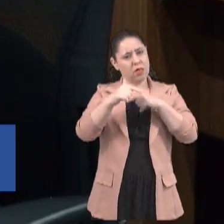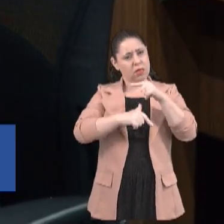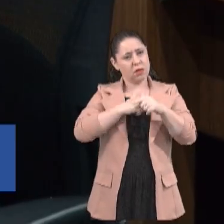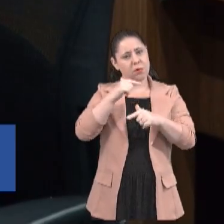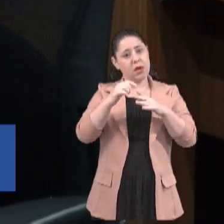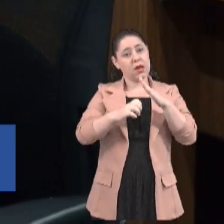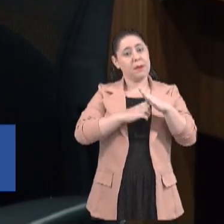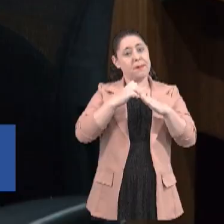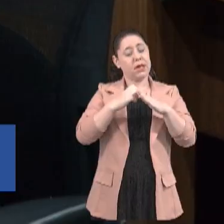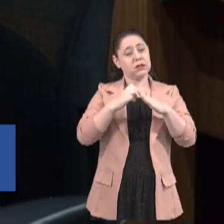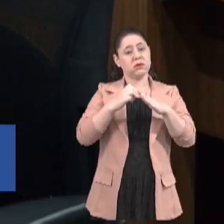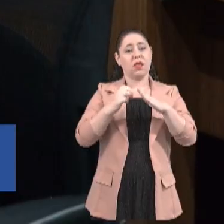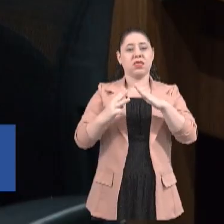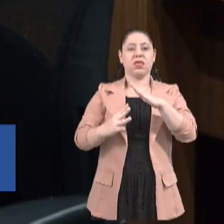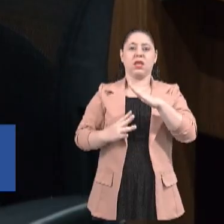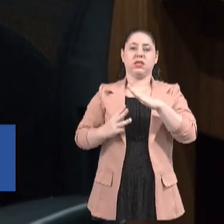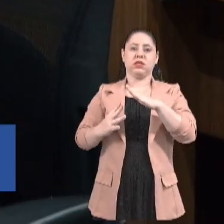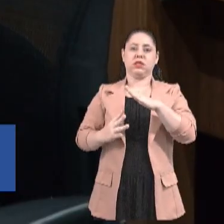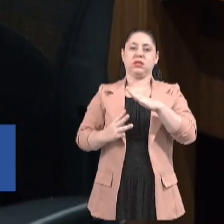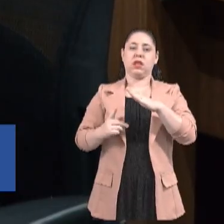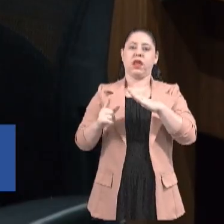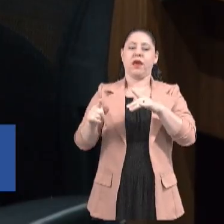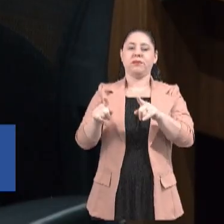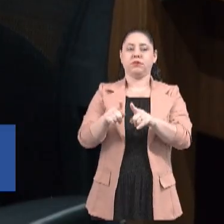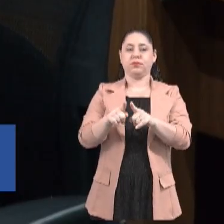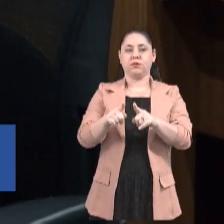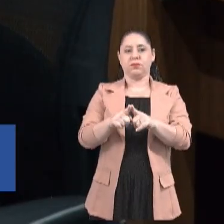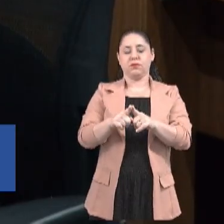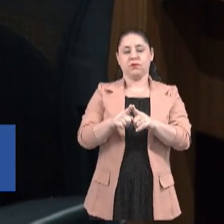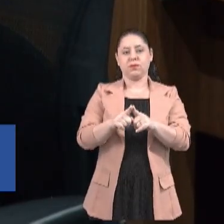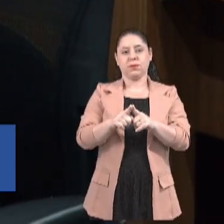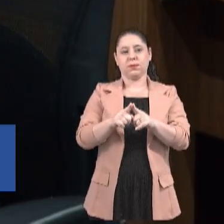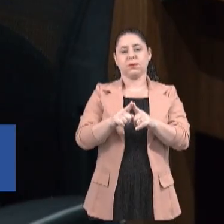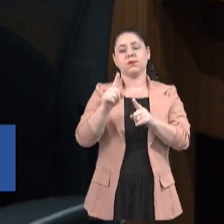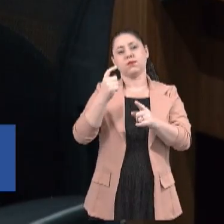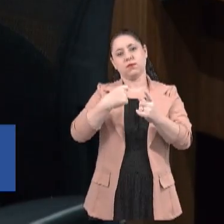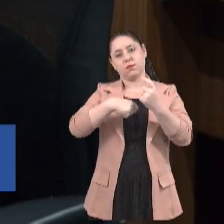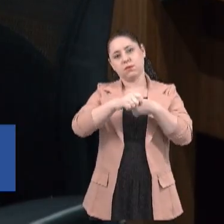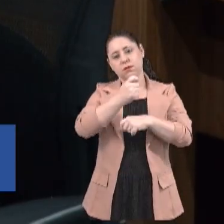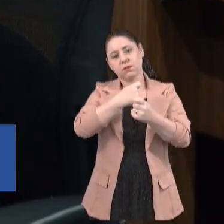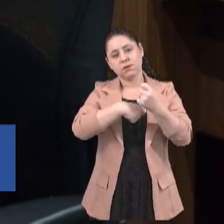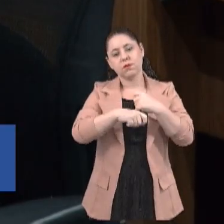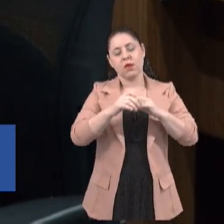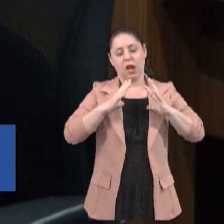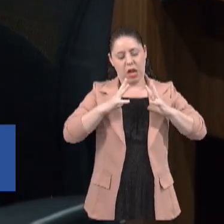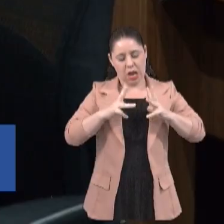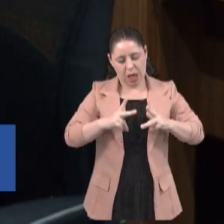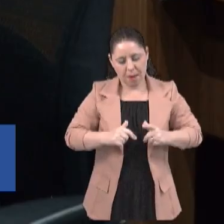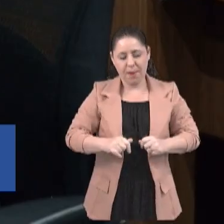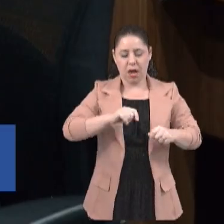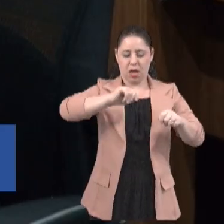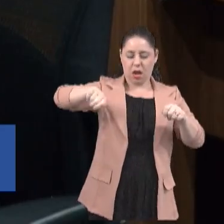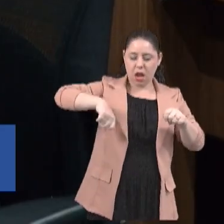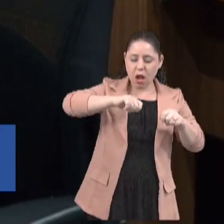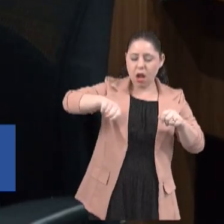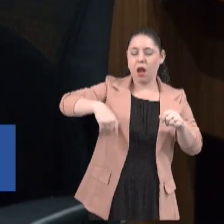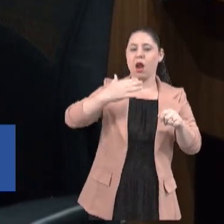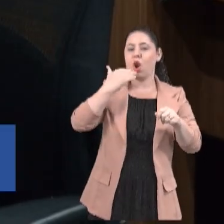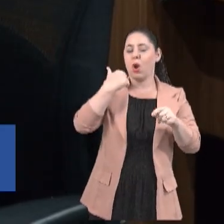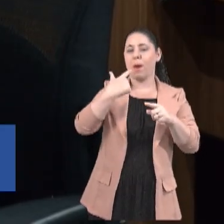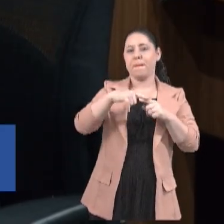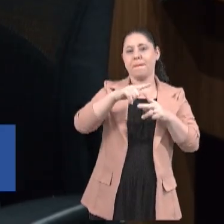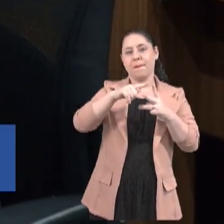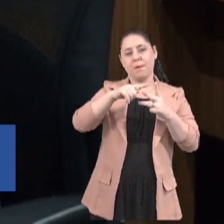nas empresas terceirizadas no setor da administração, limpeza, merenda,